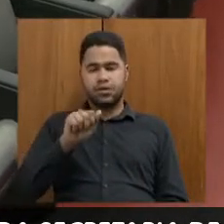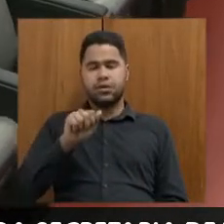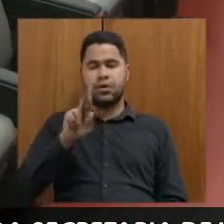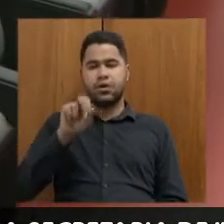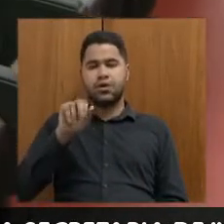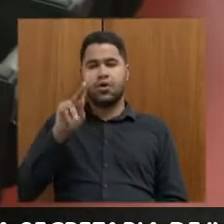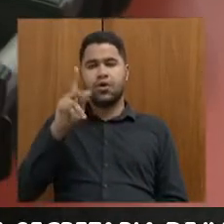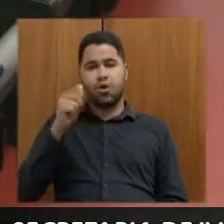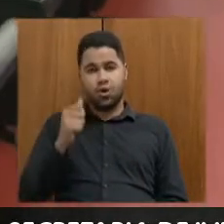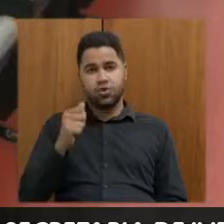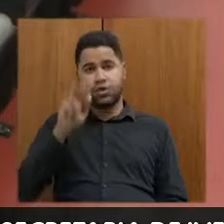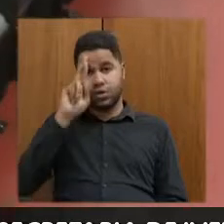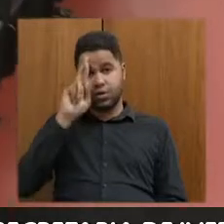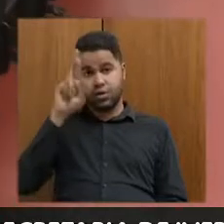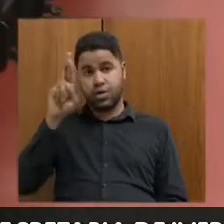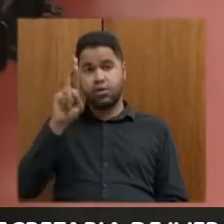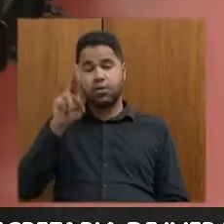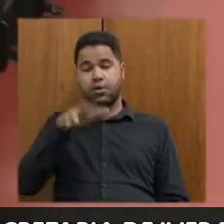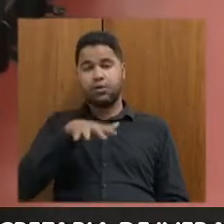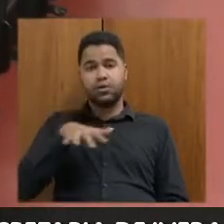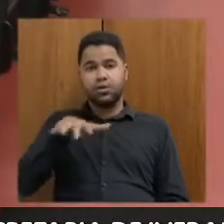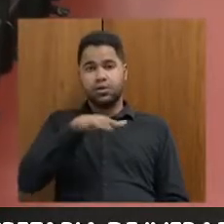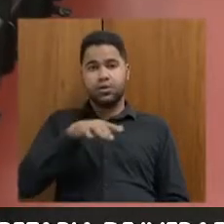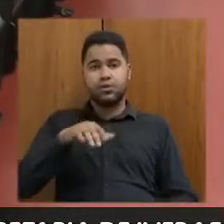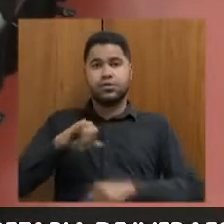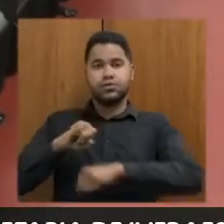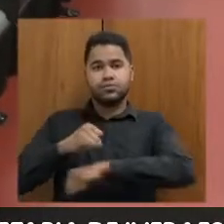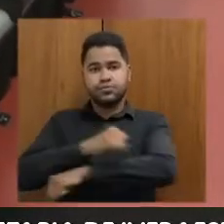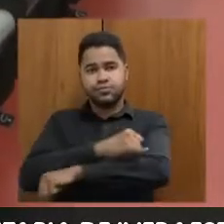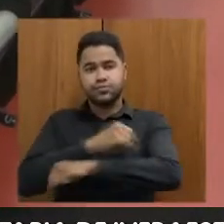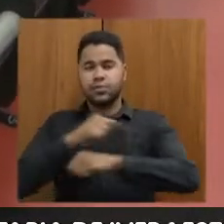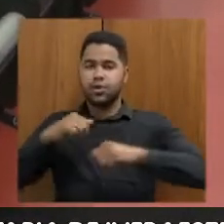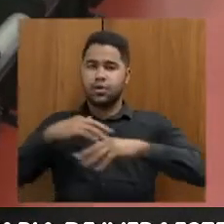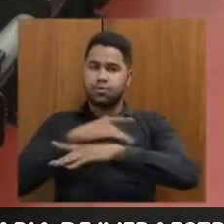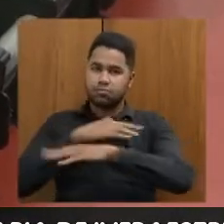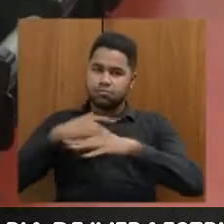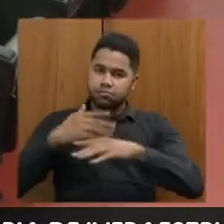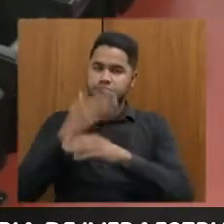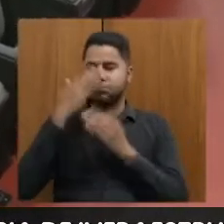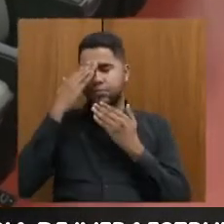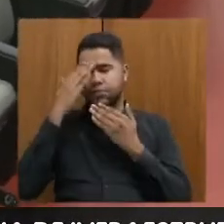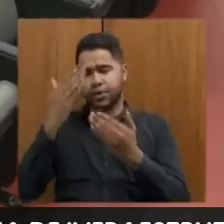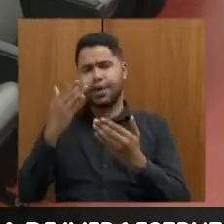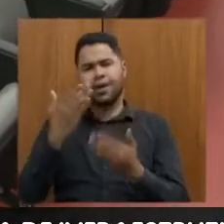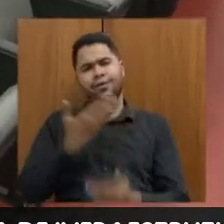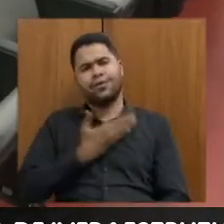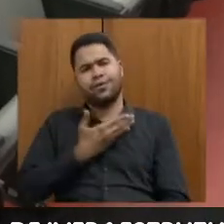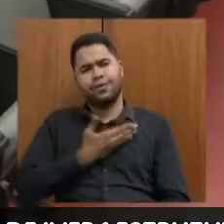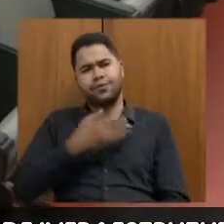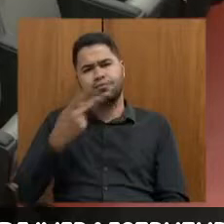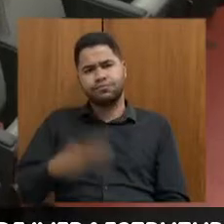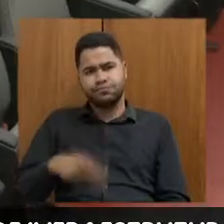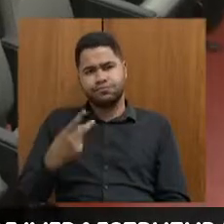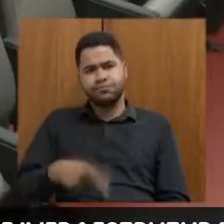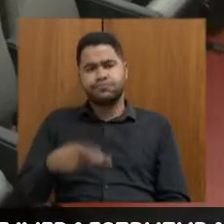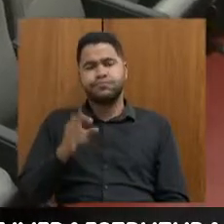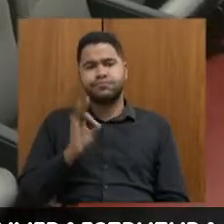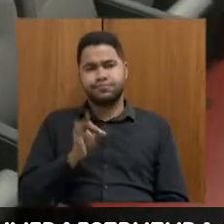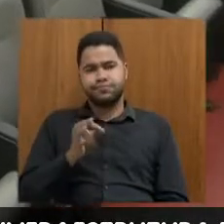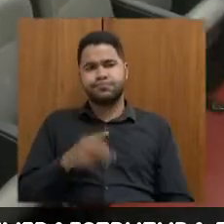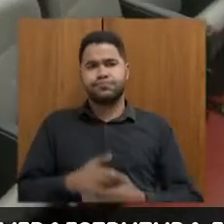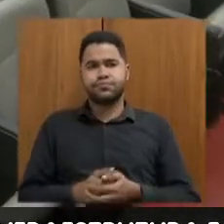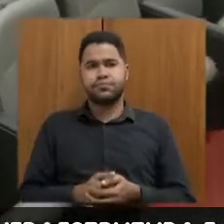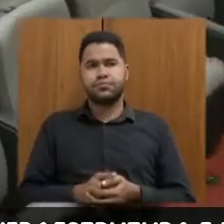chefe de gabinete da Secretaria de Estado de infraestrutura e mobilidade brigado Nossa colega aqui quer dizer